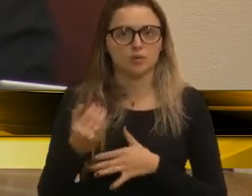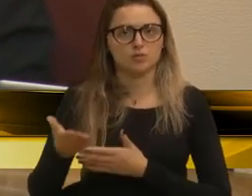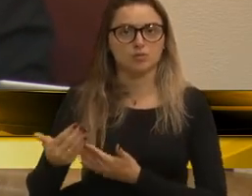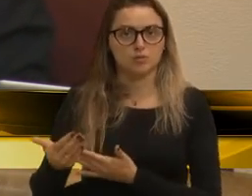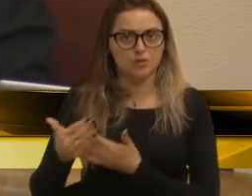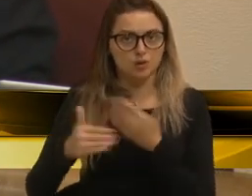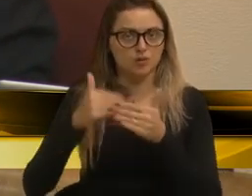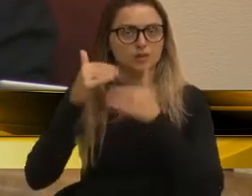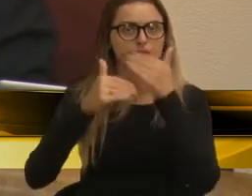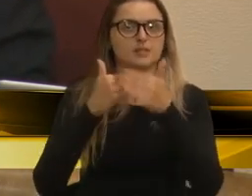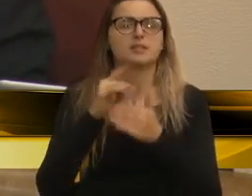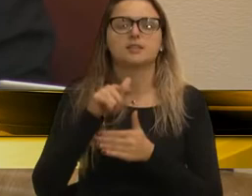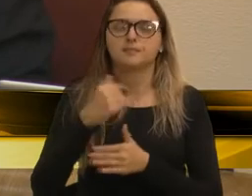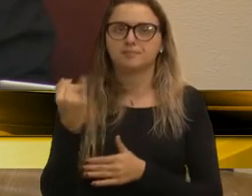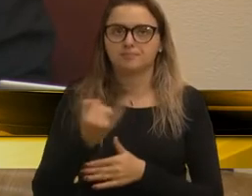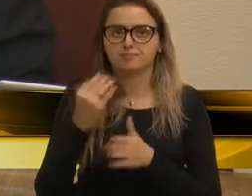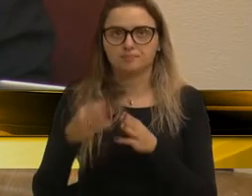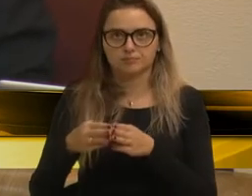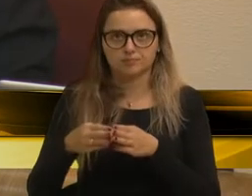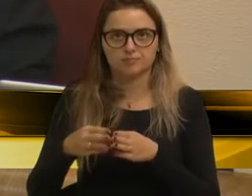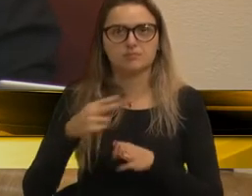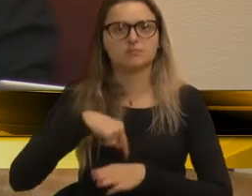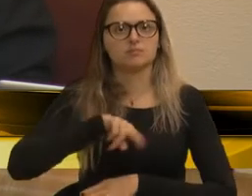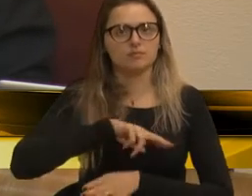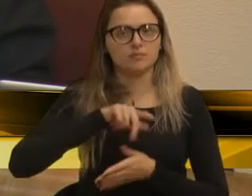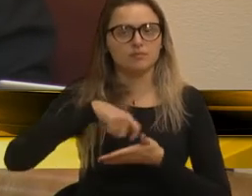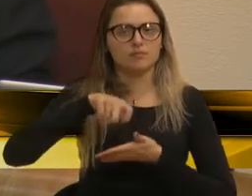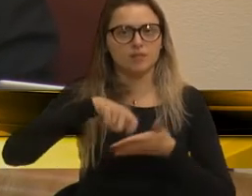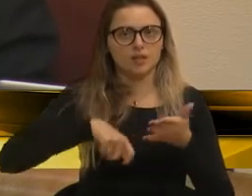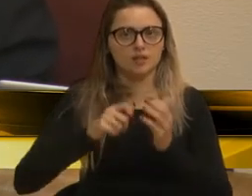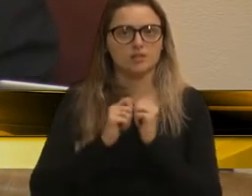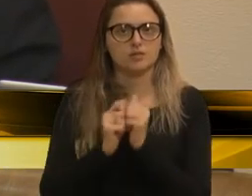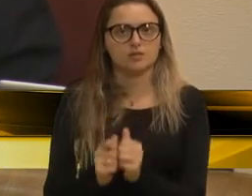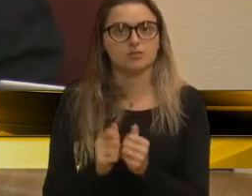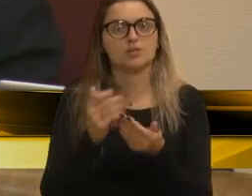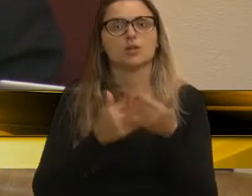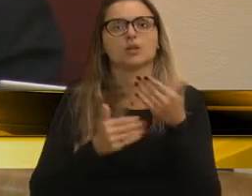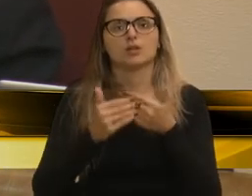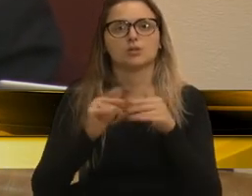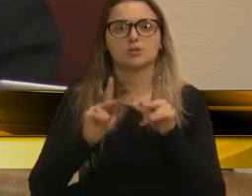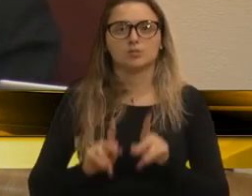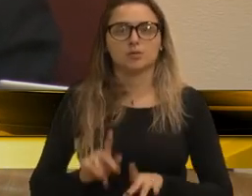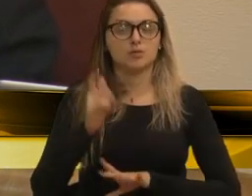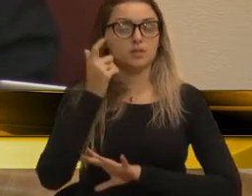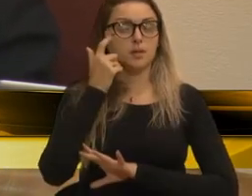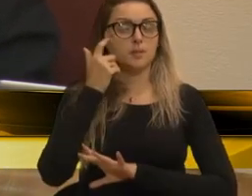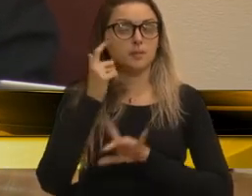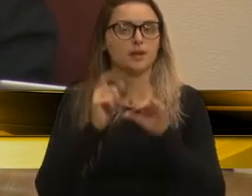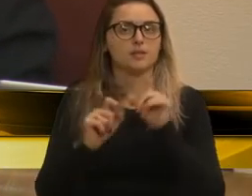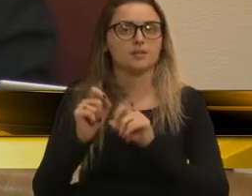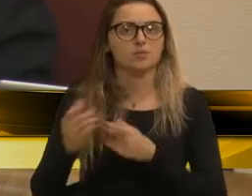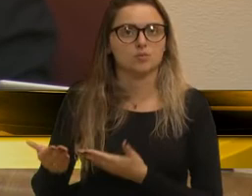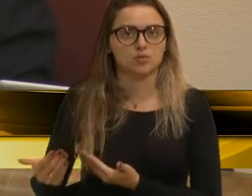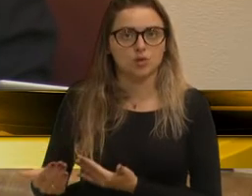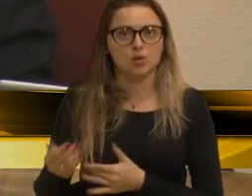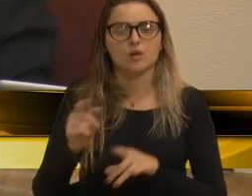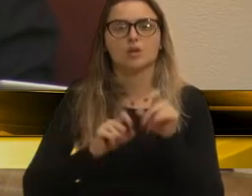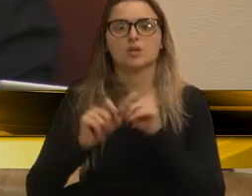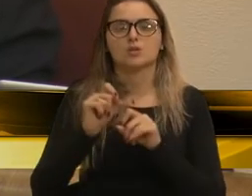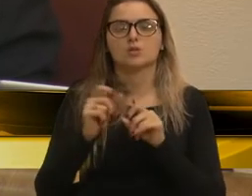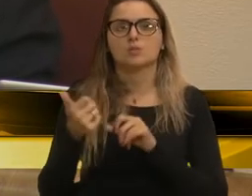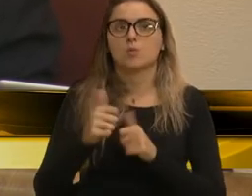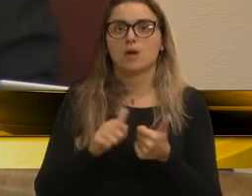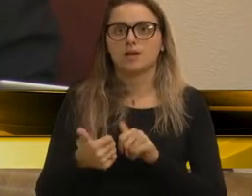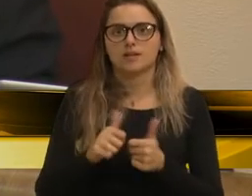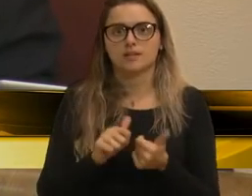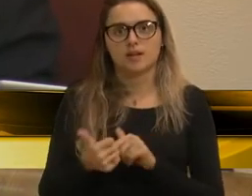essa moção, que todos nós assinemos, e que todo aquele que pensa um pouquinho na nossa juventude, no ensino público de qualidade, que a gente